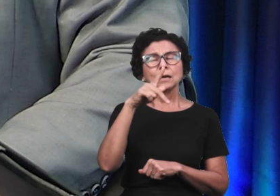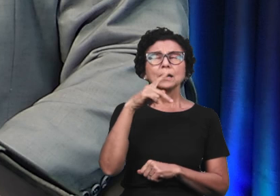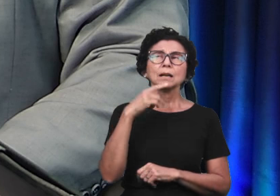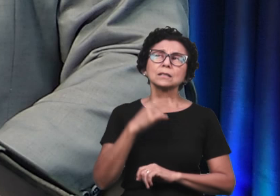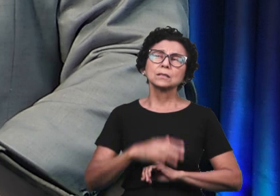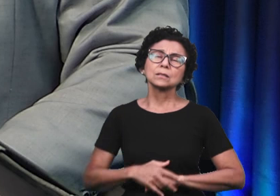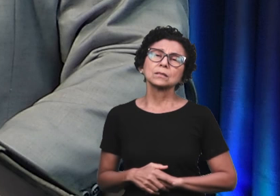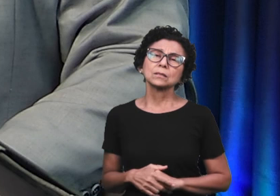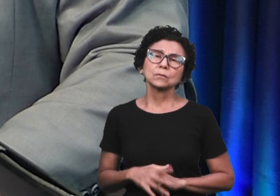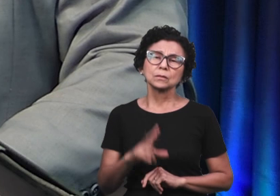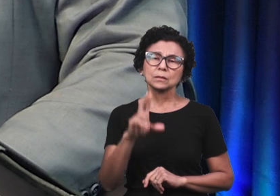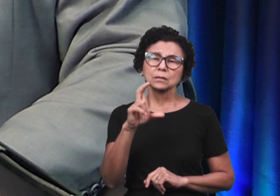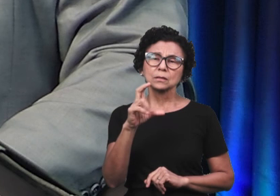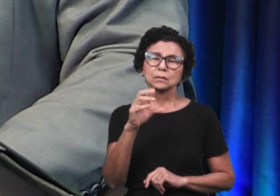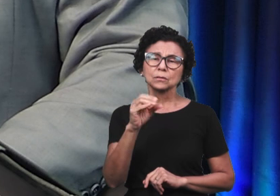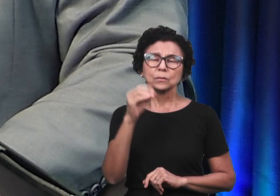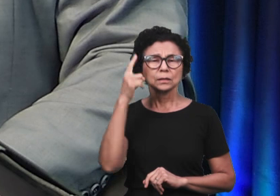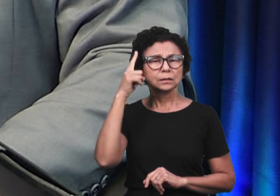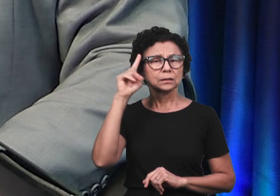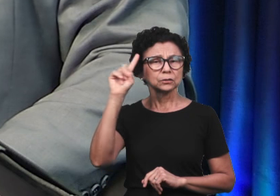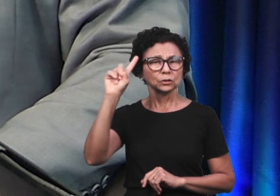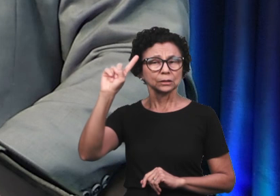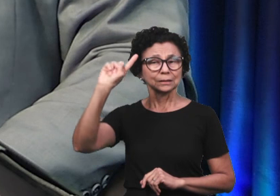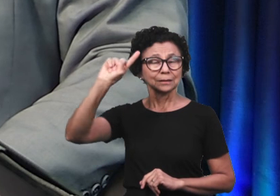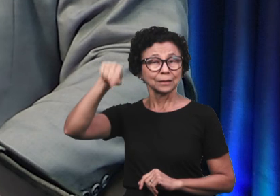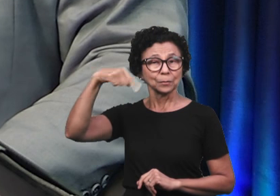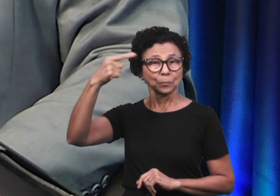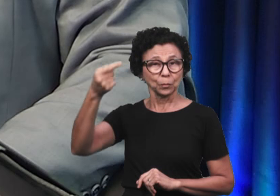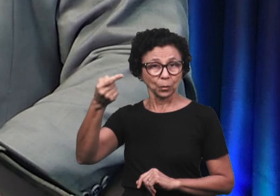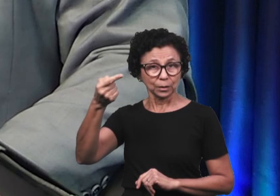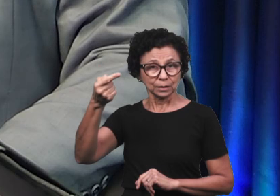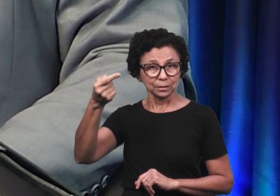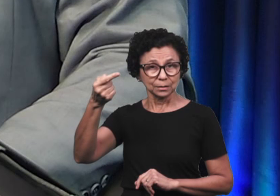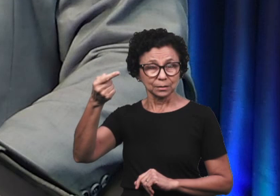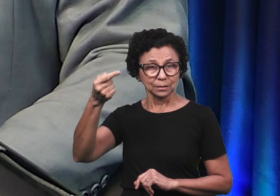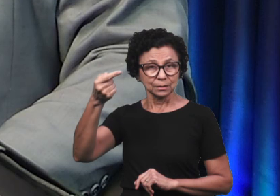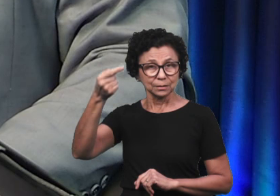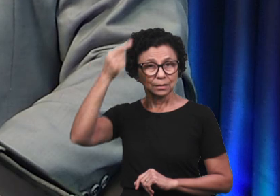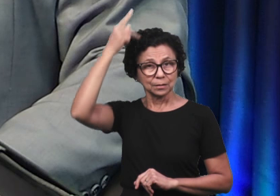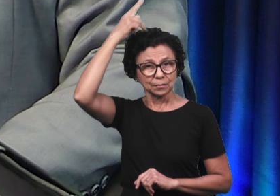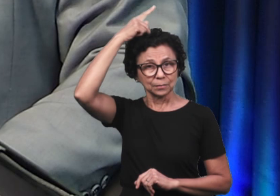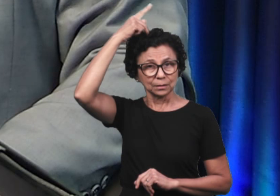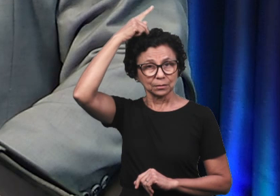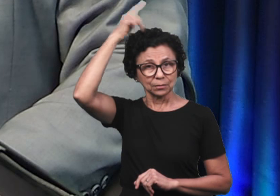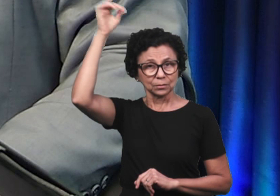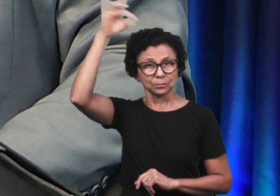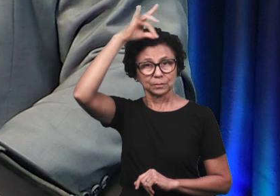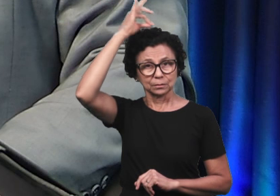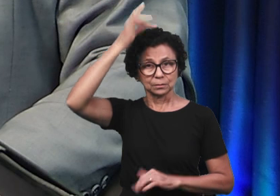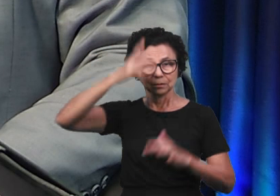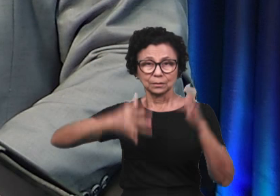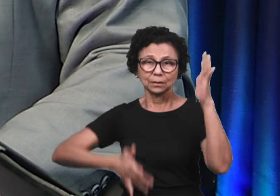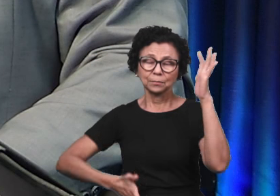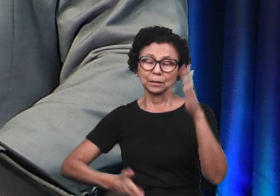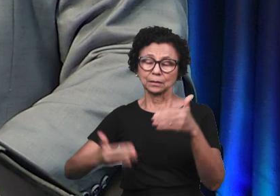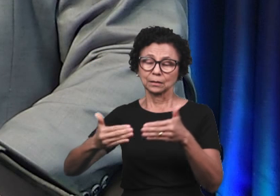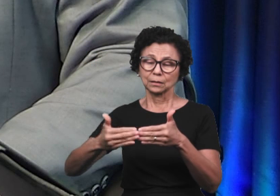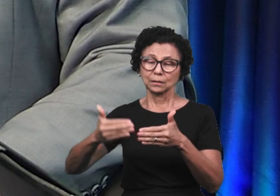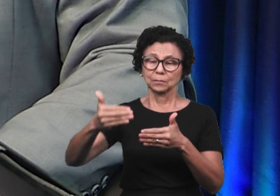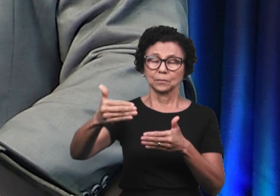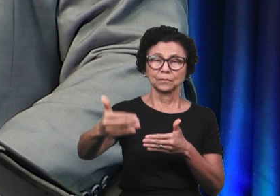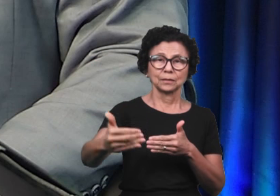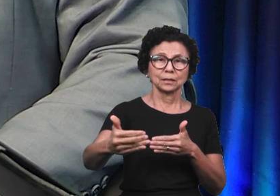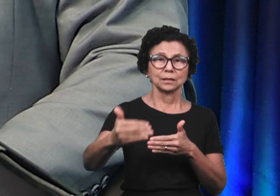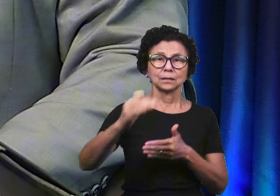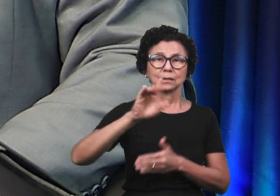Jesus, aí houve a descida do Espírito Santo, que é o dia de Pentecostes. Aí daí para frente, Deus